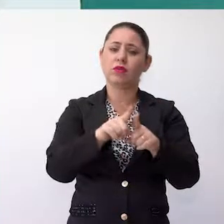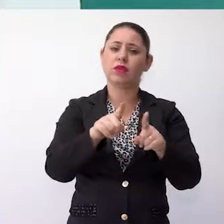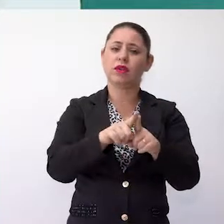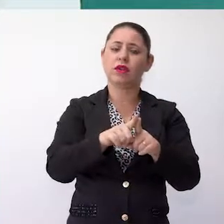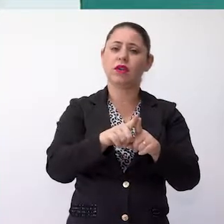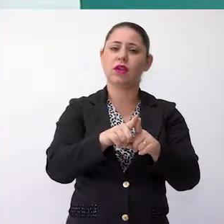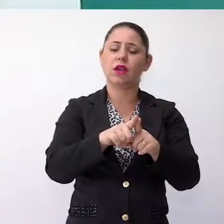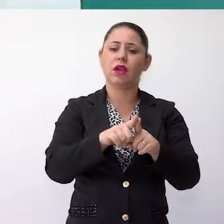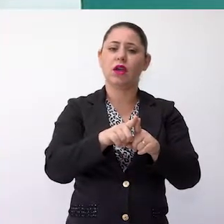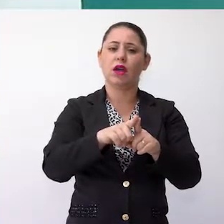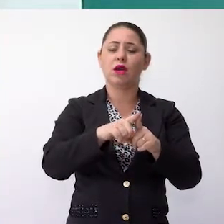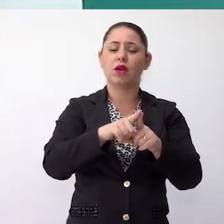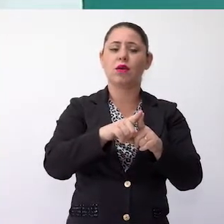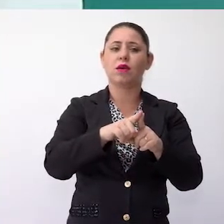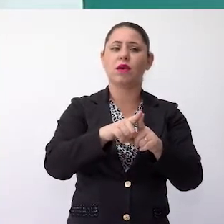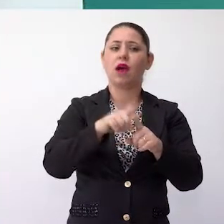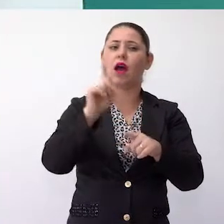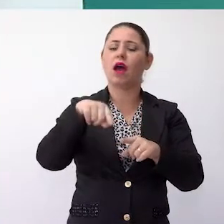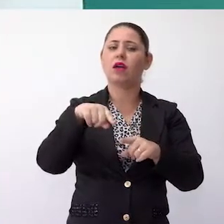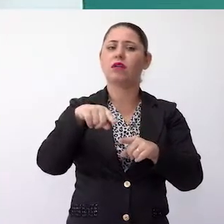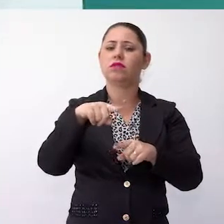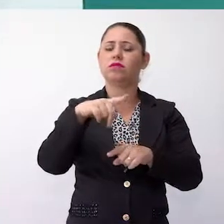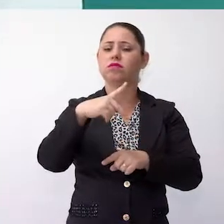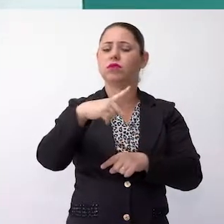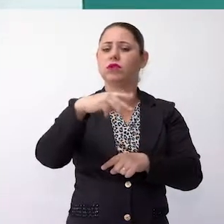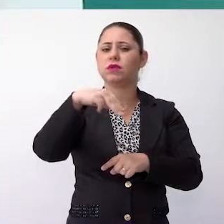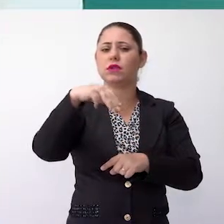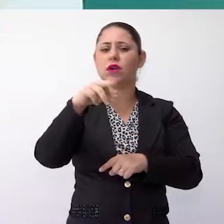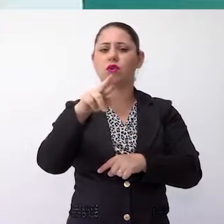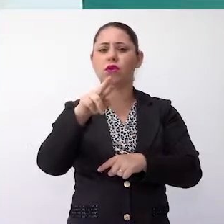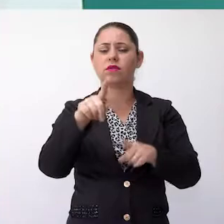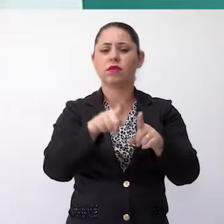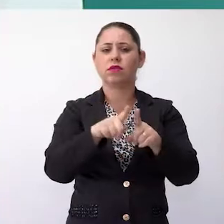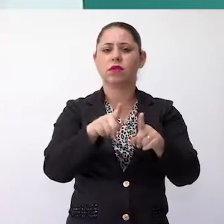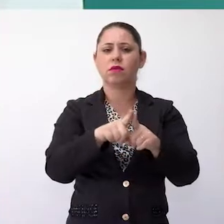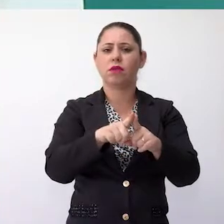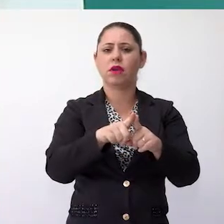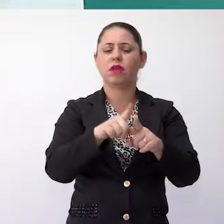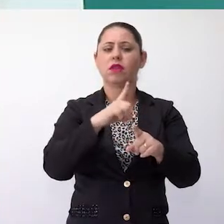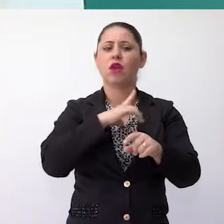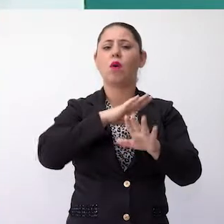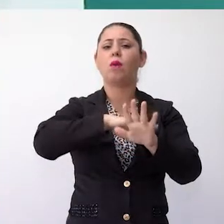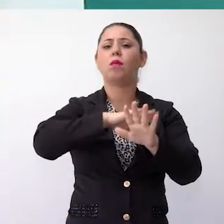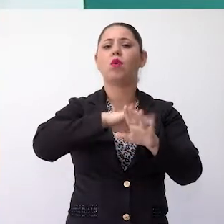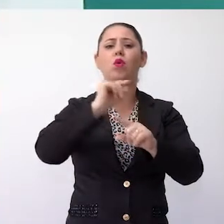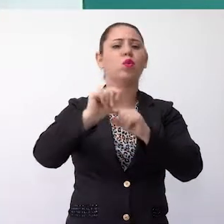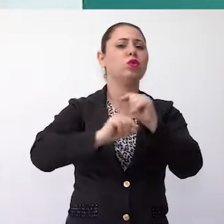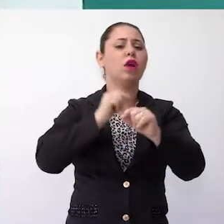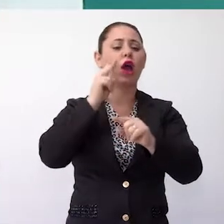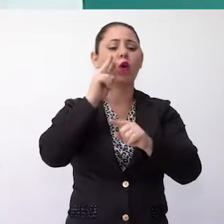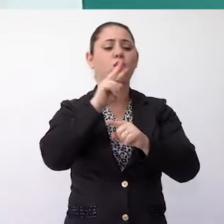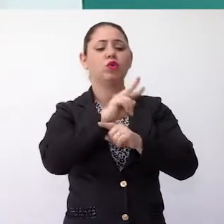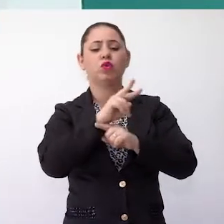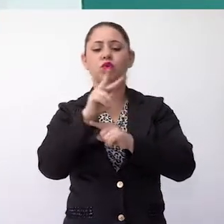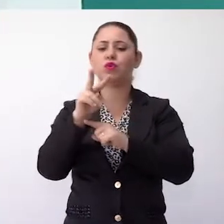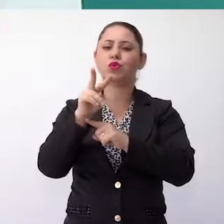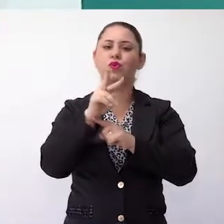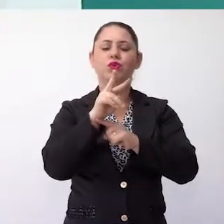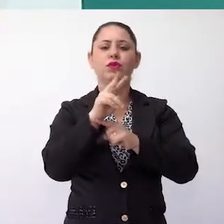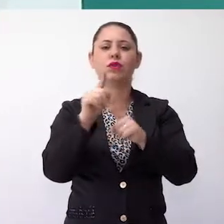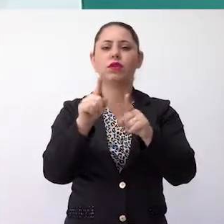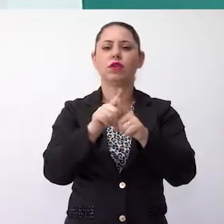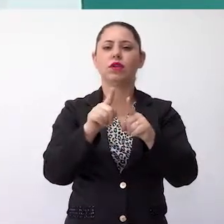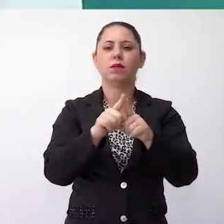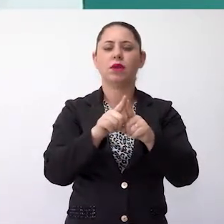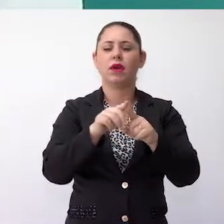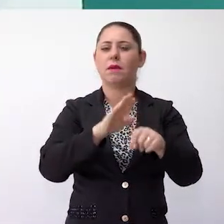Rodoviária está com uma missão de fiscalização, de controle de